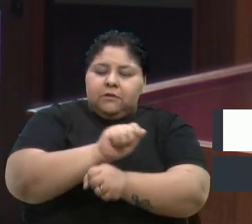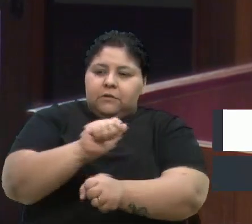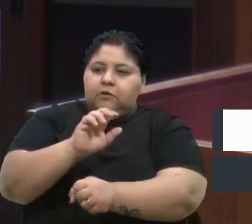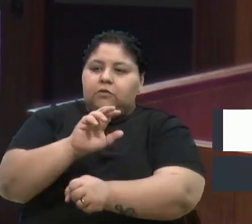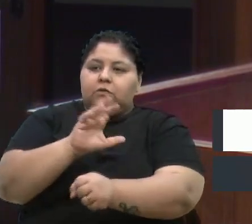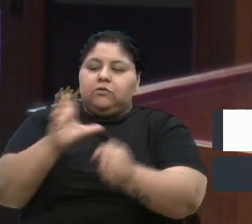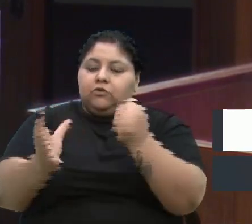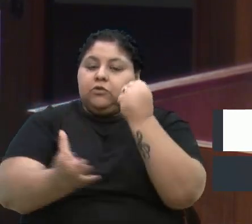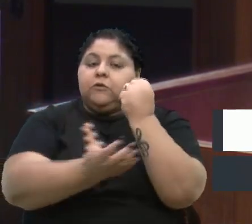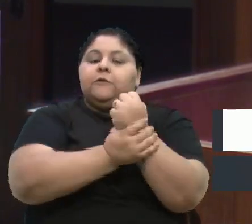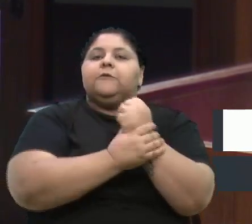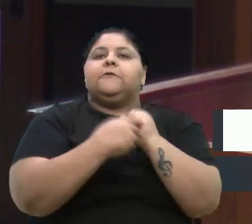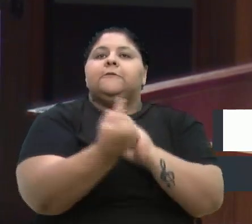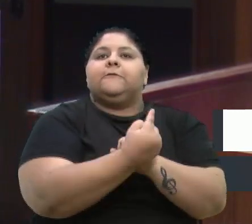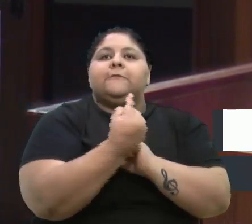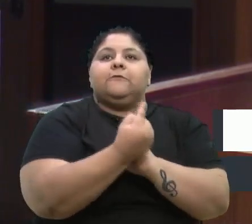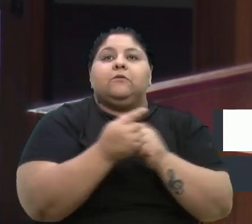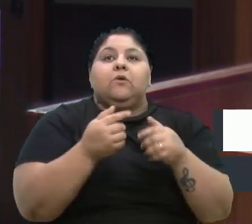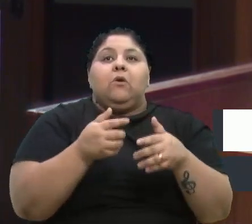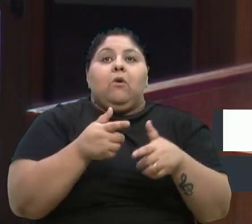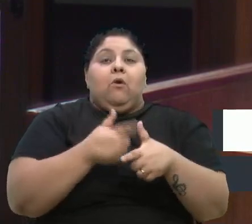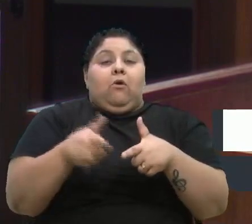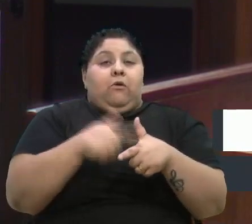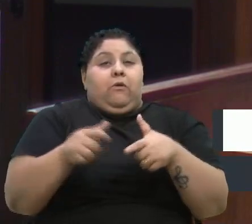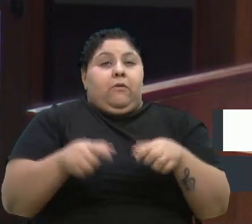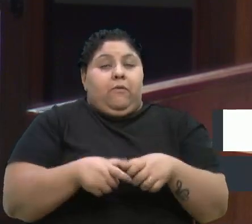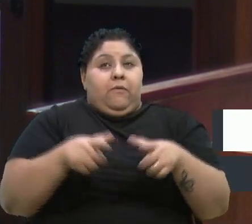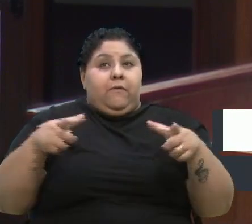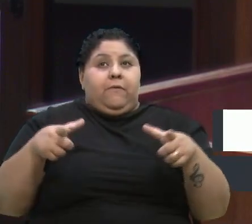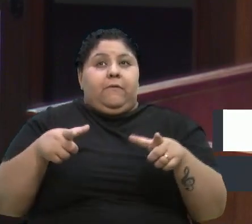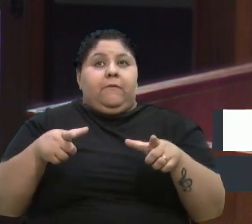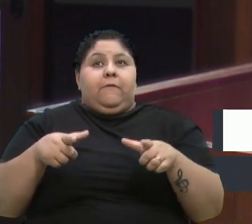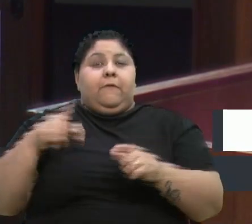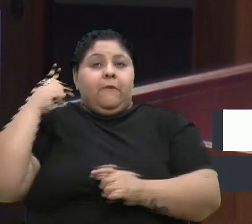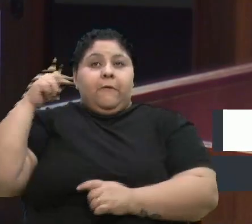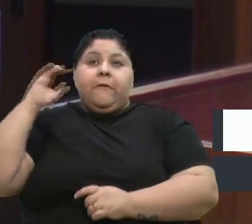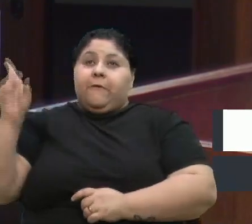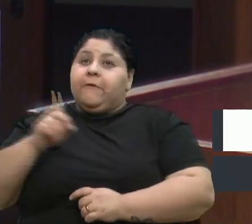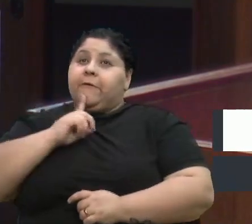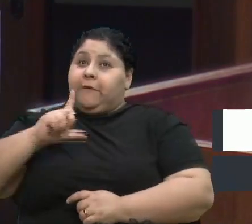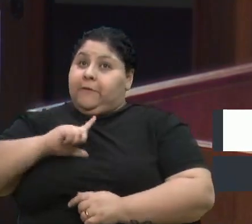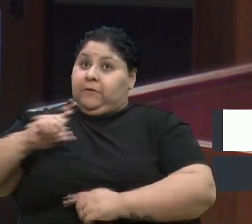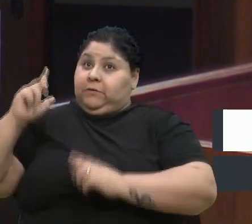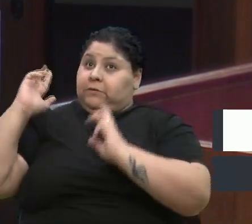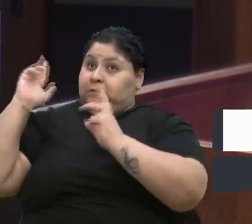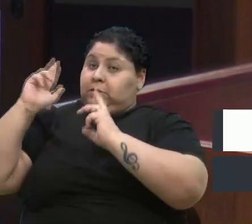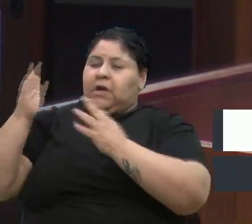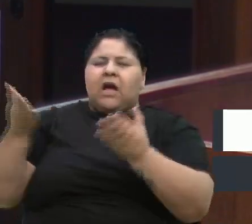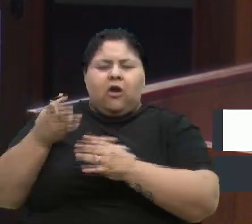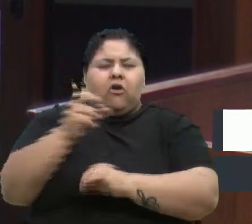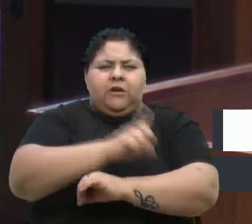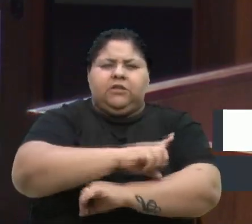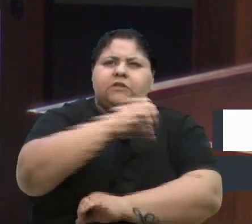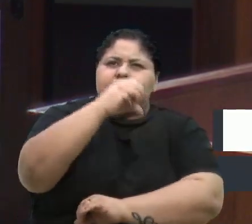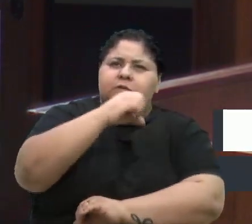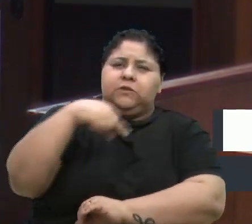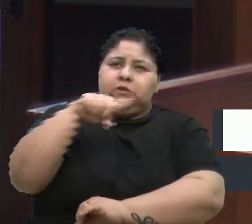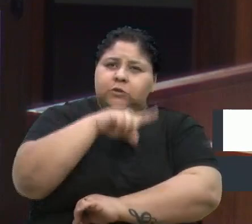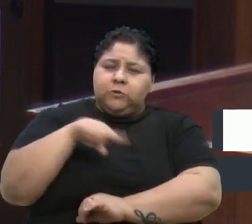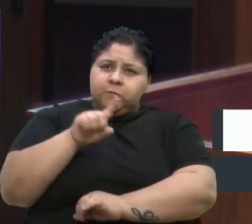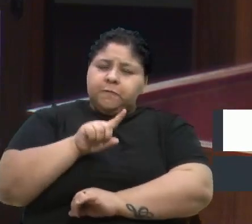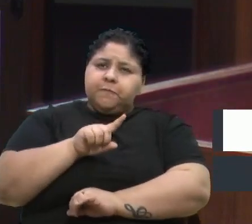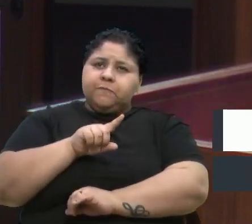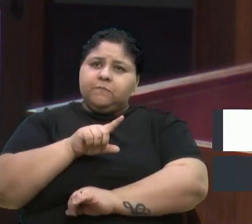independentes, seria um caos maior ainda. Vereador Alberto, eu tenho uma esperança. Agora, no dia 9, nós estaremos,